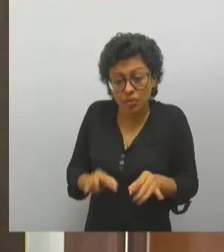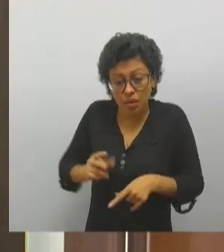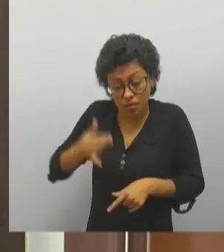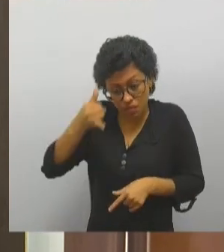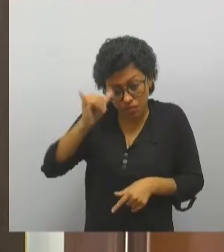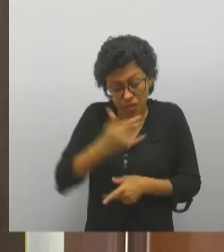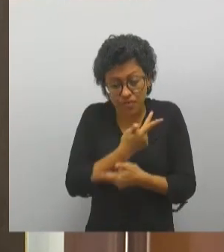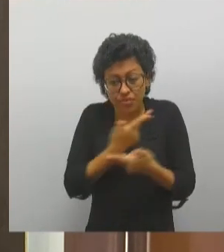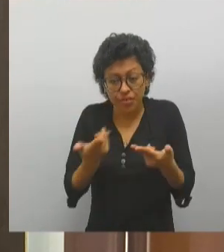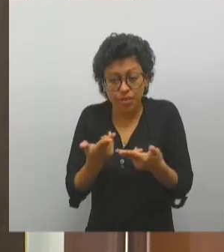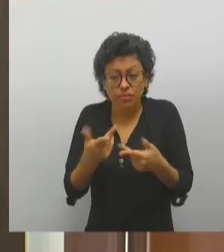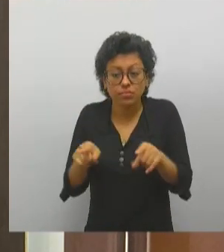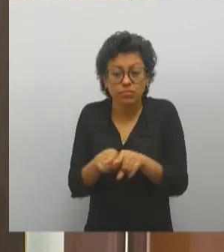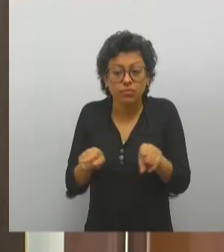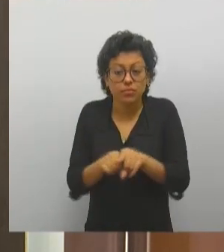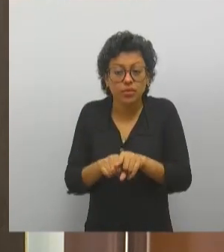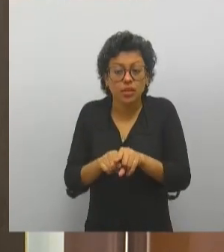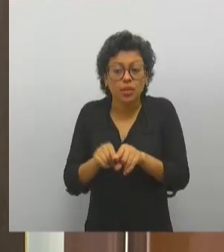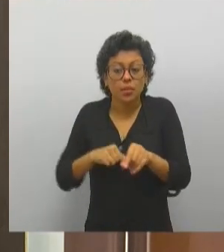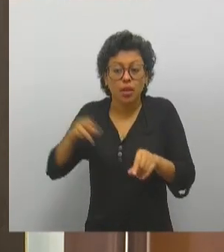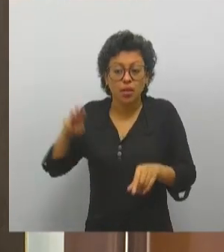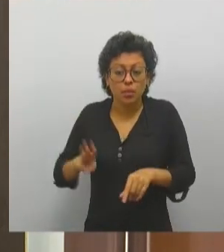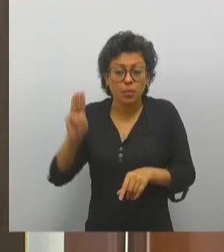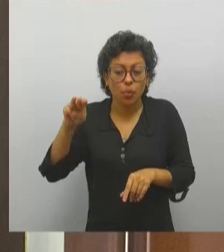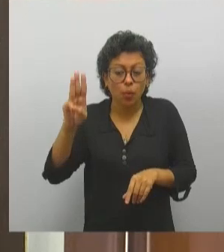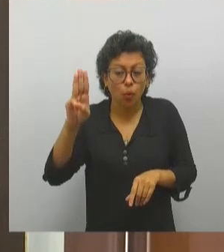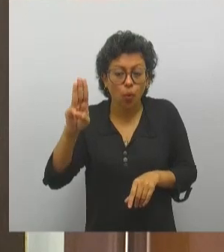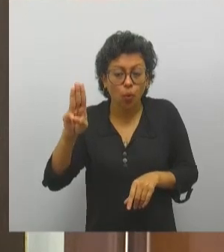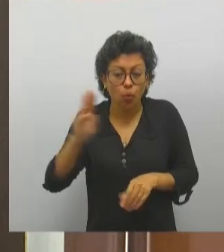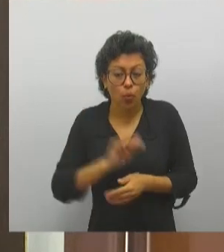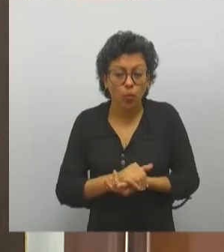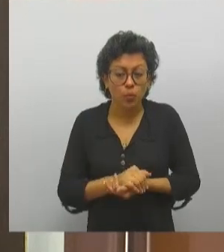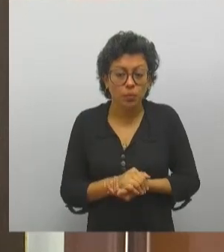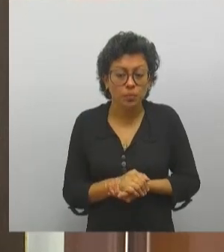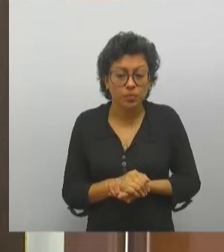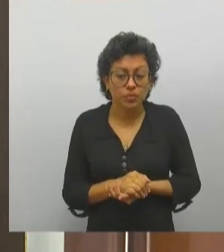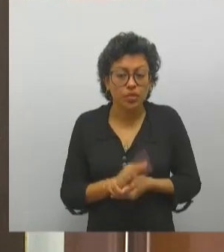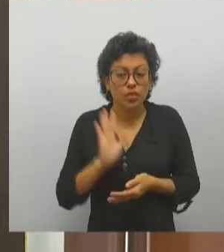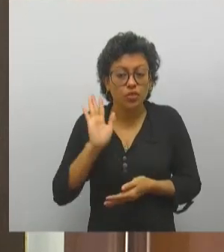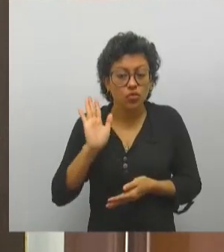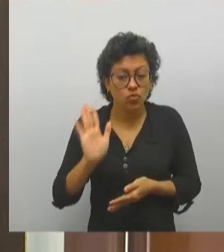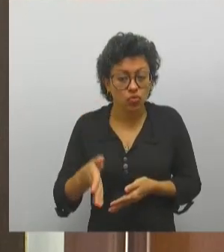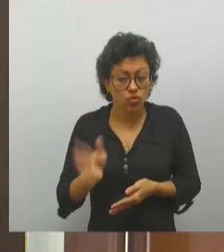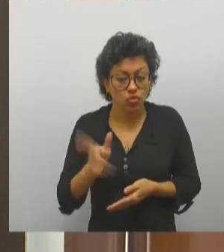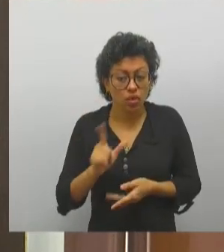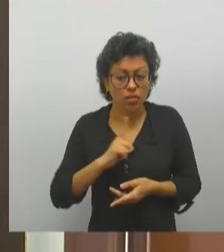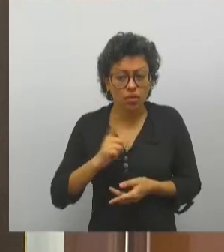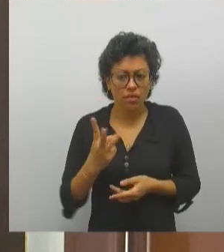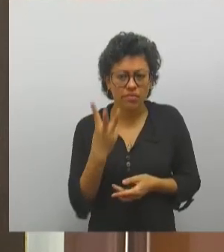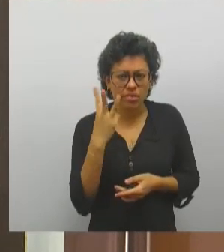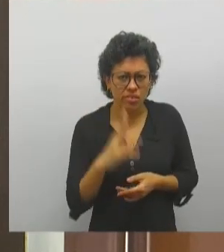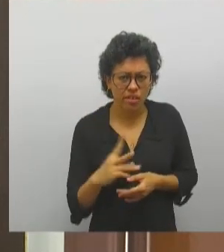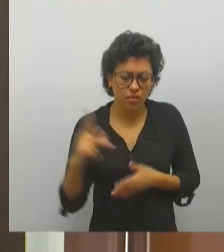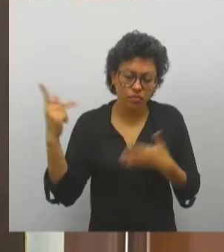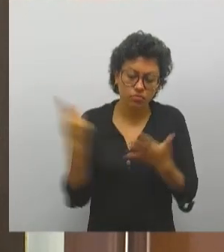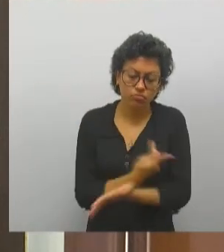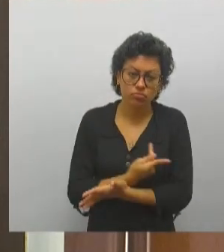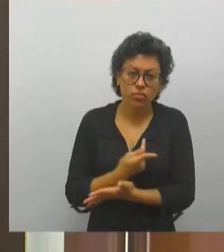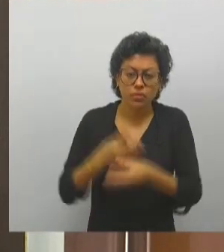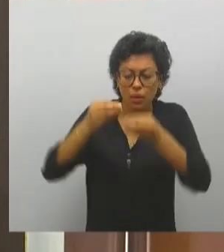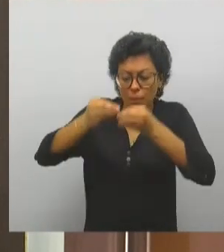essa população que mora nos morros de Angra. E não é coisa, não. Nós já fomos assolados por 3 tragédias em Angra.